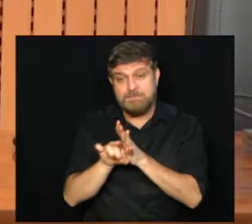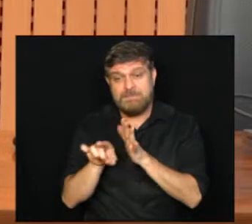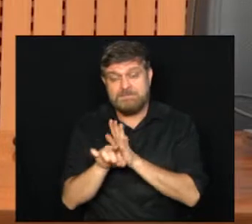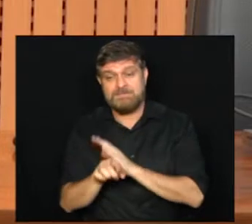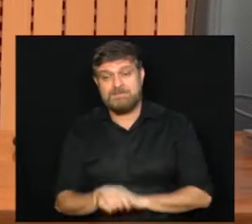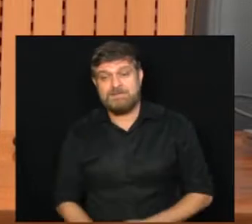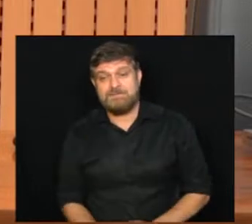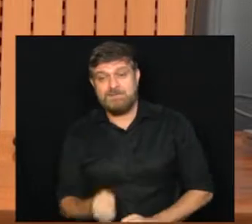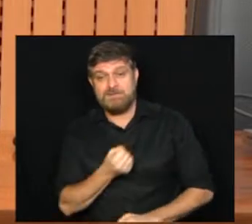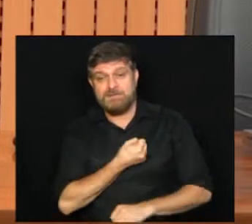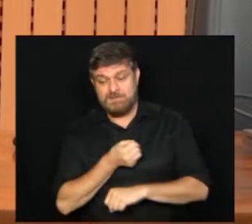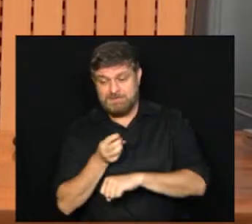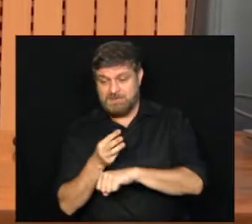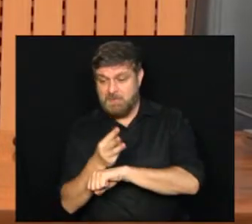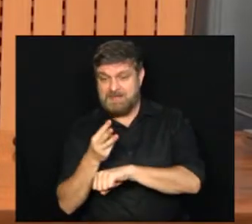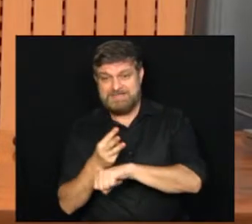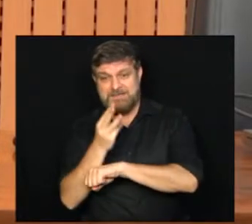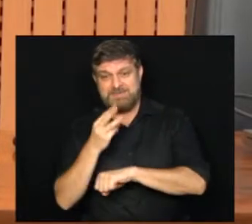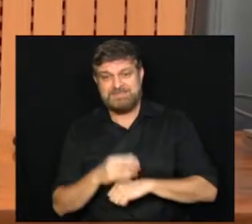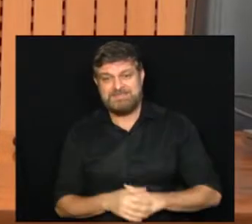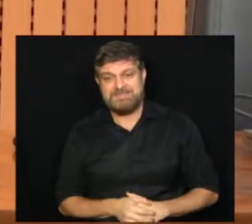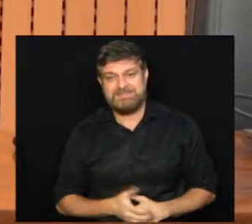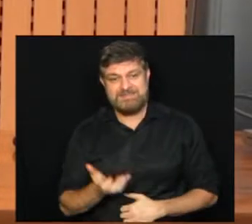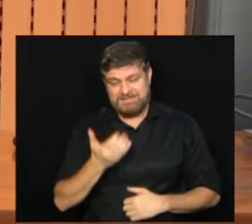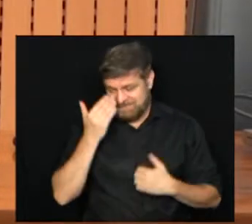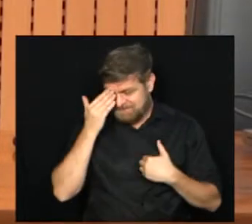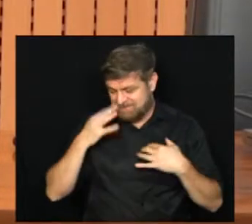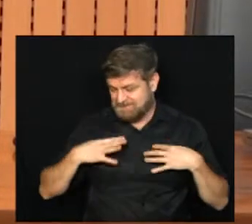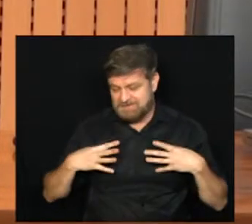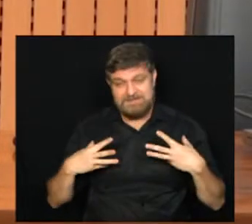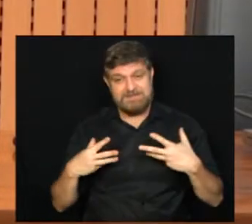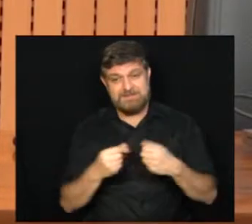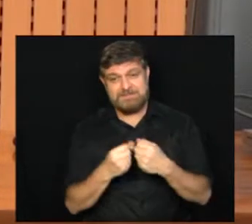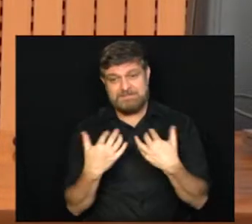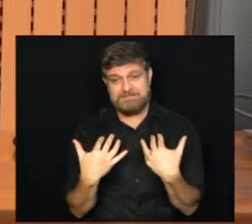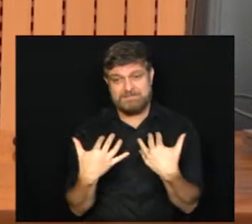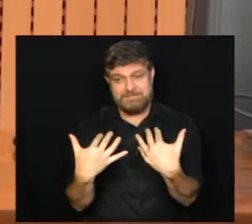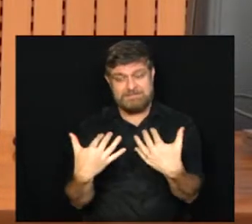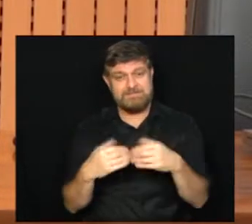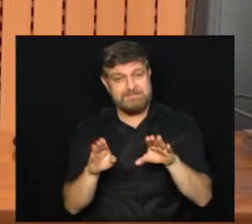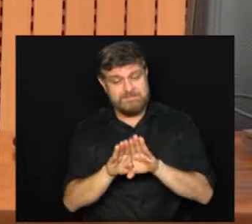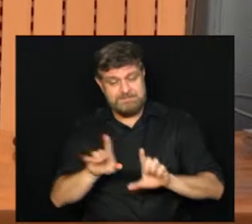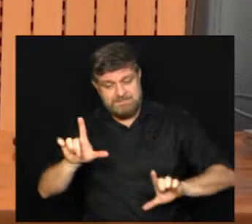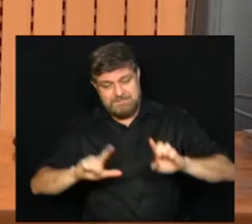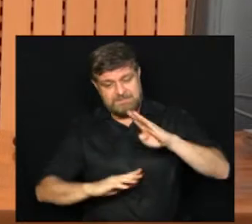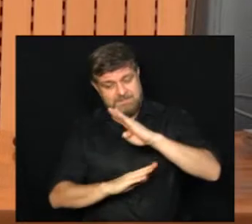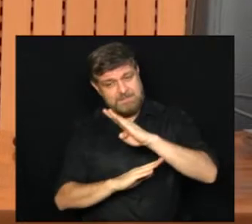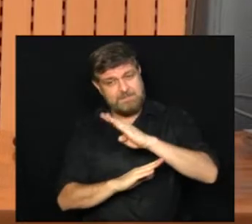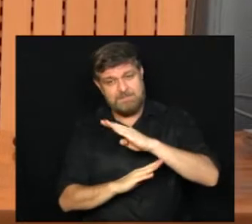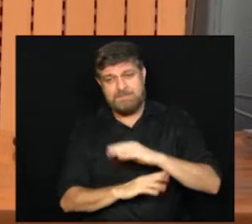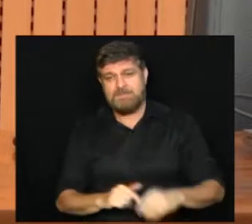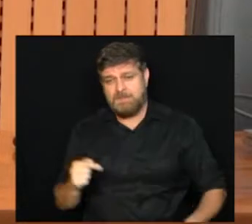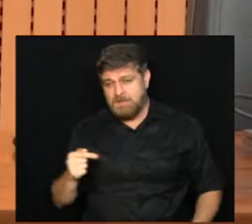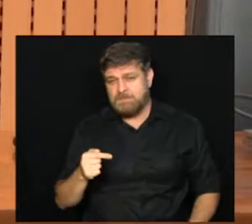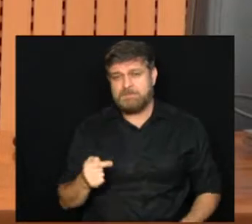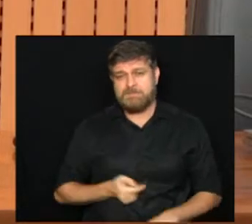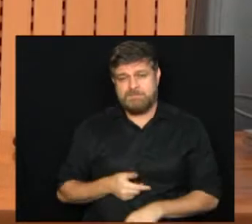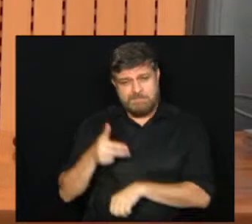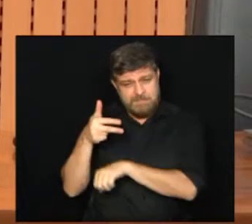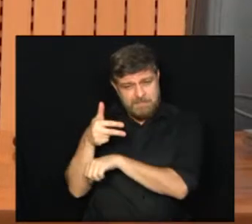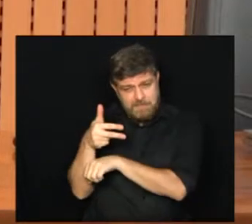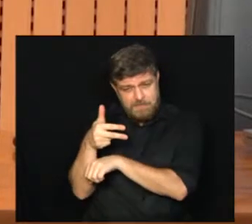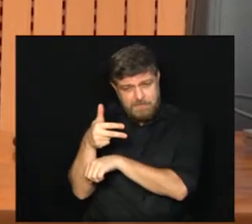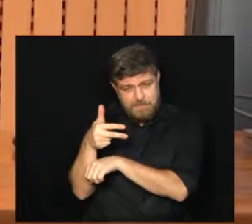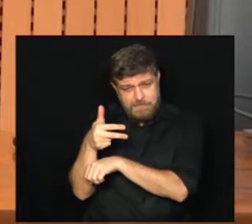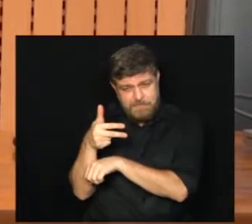WhatsApp. Quero agradecer a todos e a todas que estão nos acompanhando, também a TV Câmara, que nos possibilita fazer a